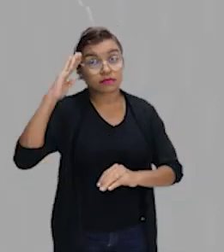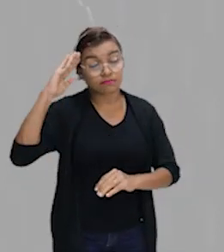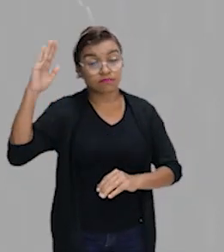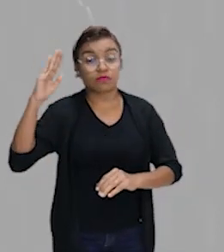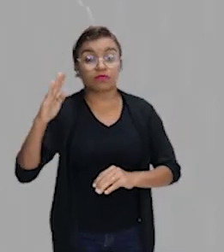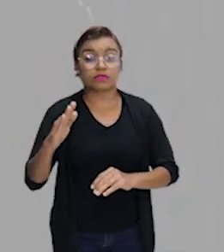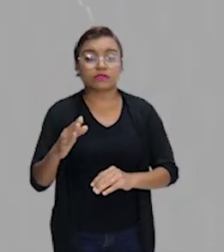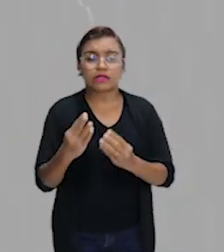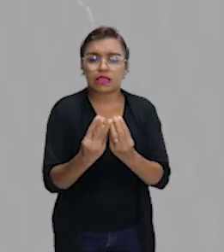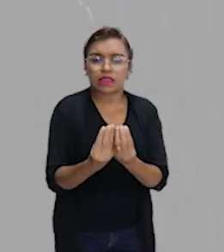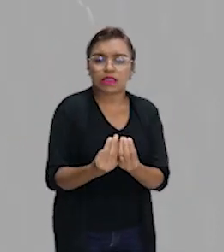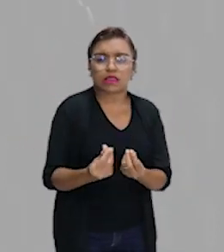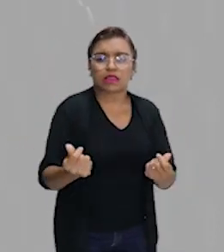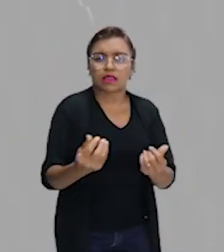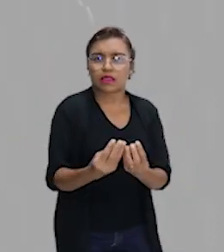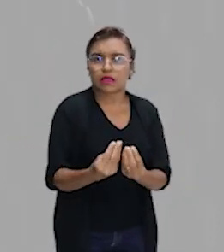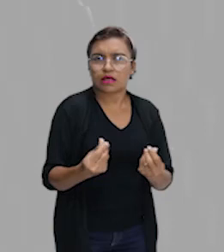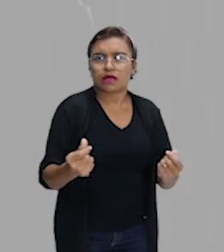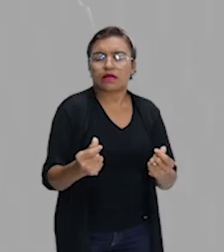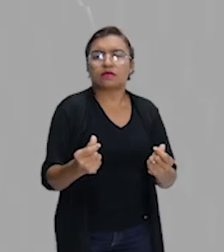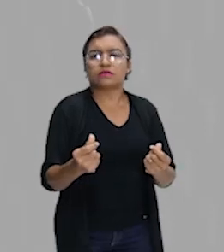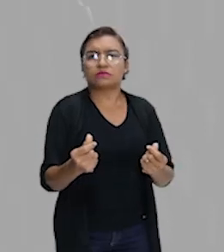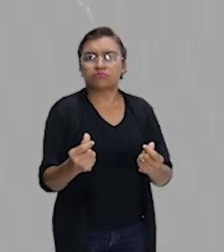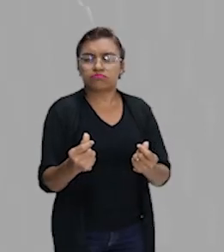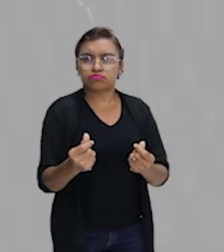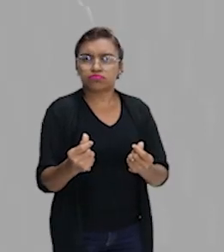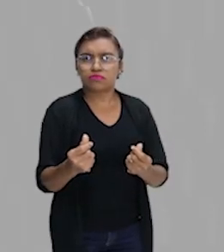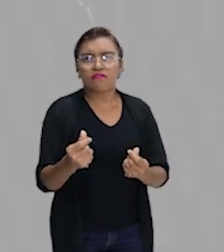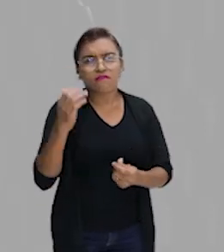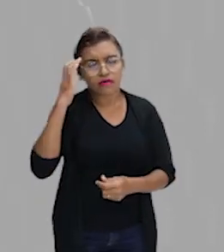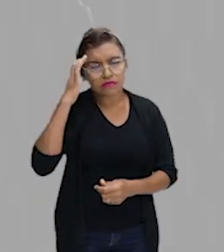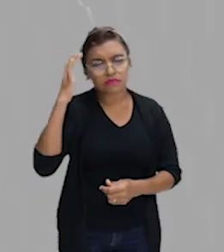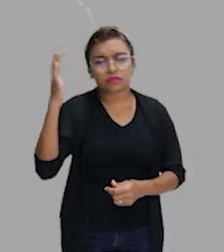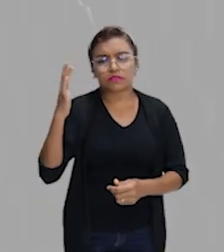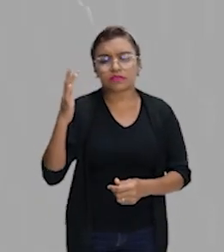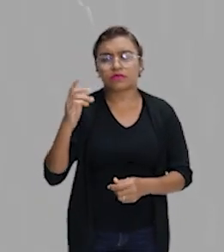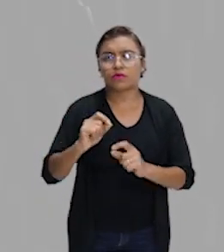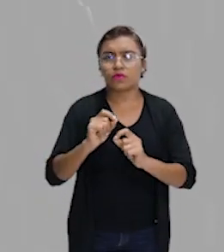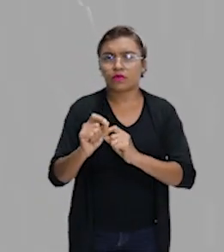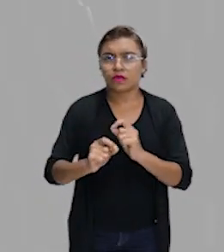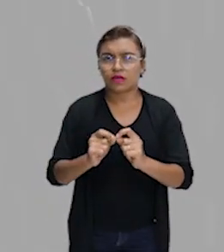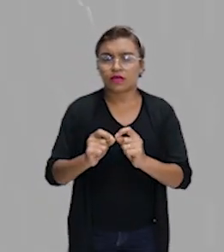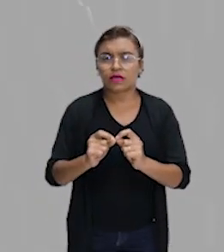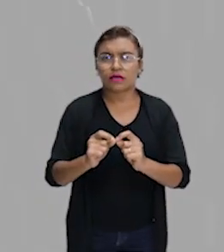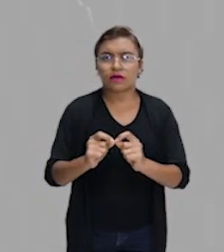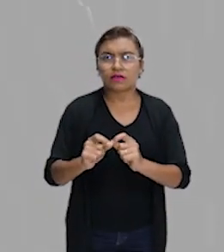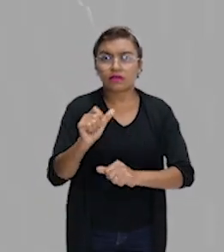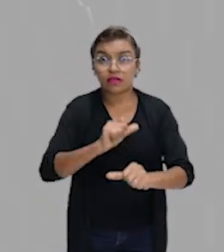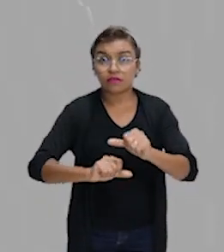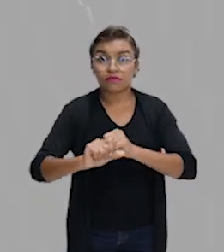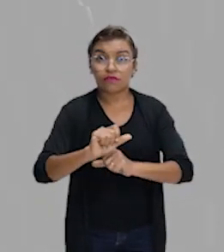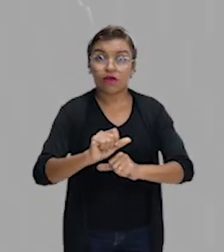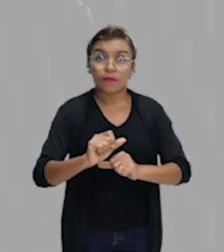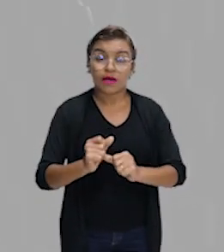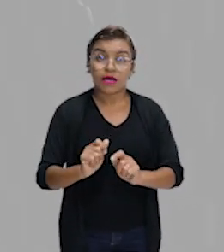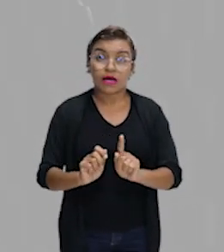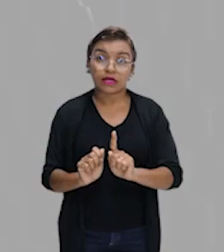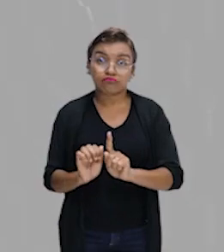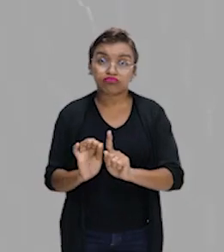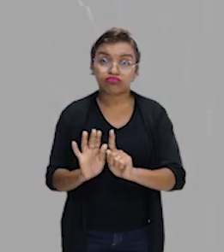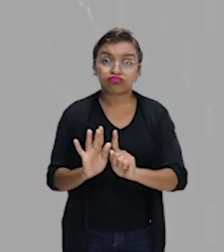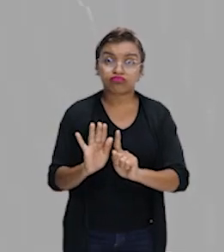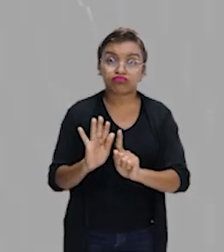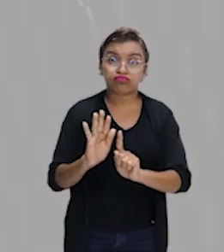uma degradação, né? Uma quebra com facilidade, gerando muitos gases. Ok? Então, o nitrato